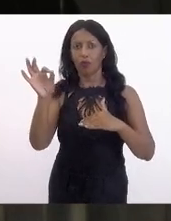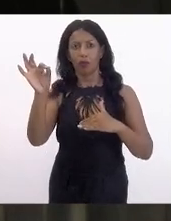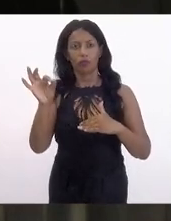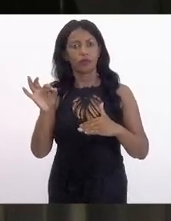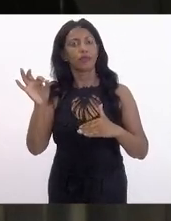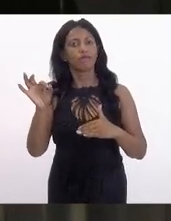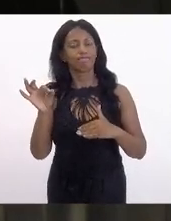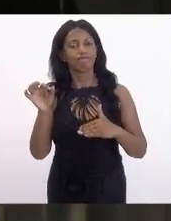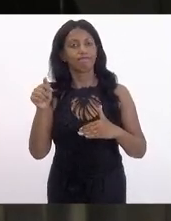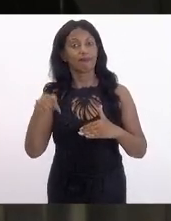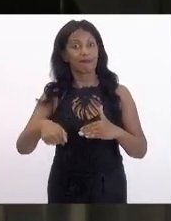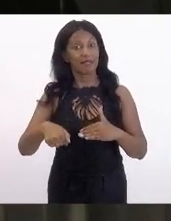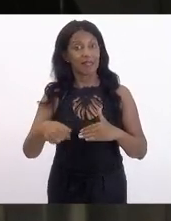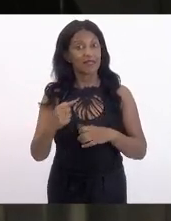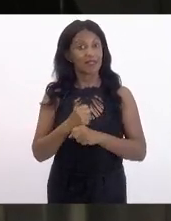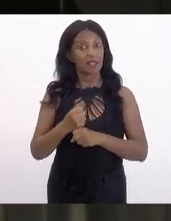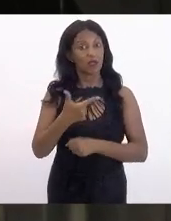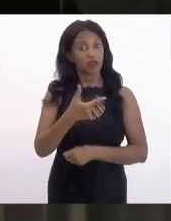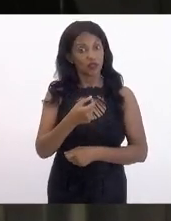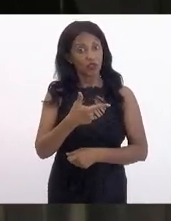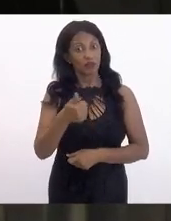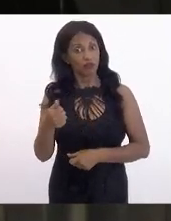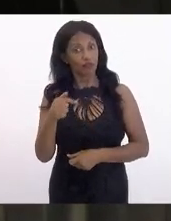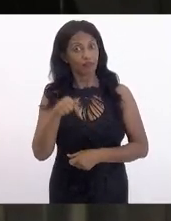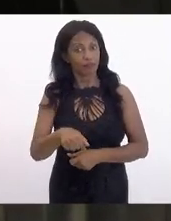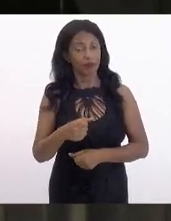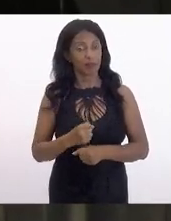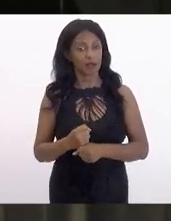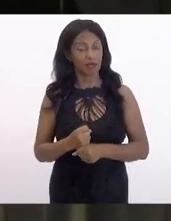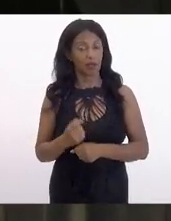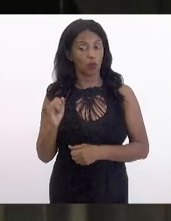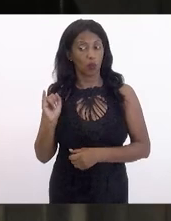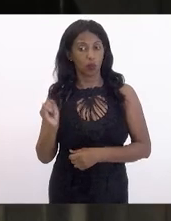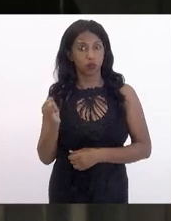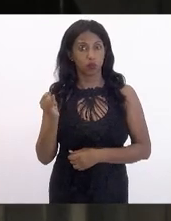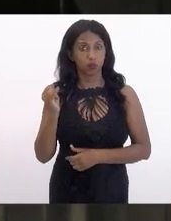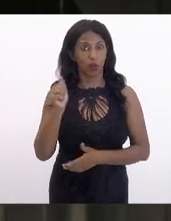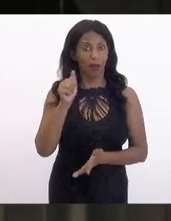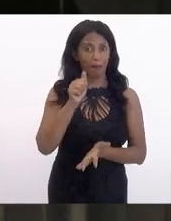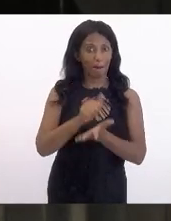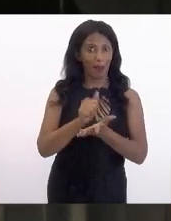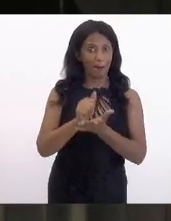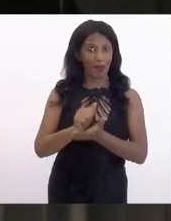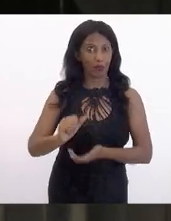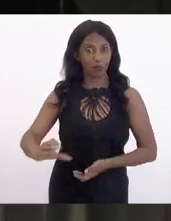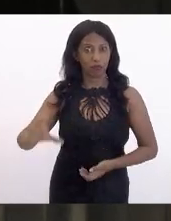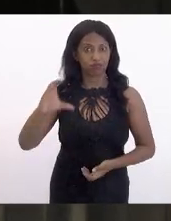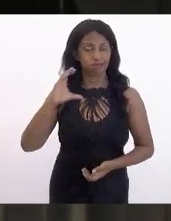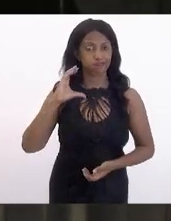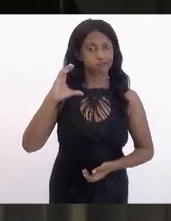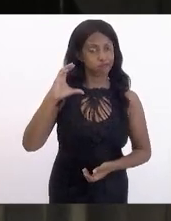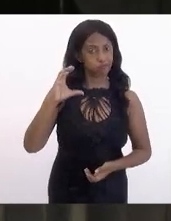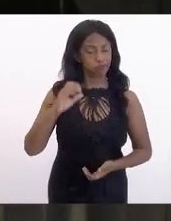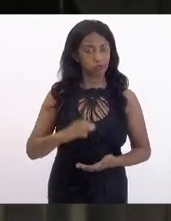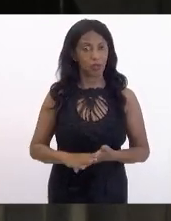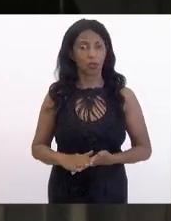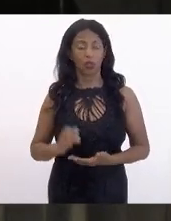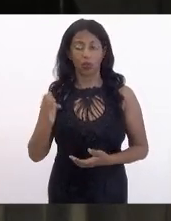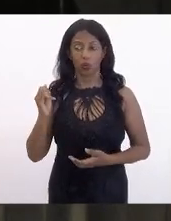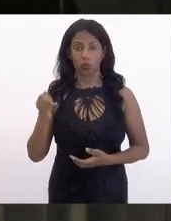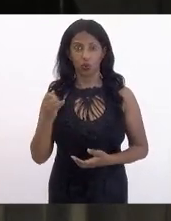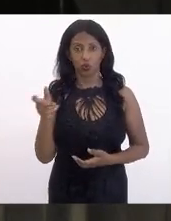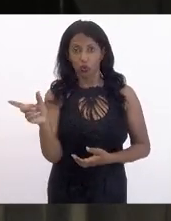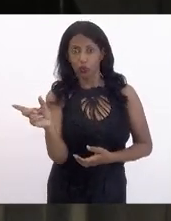cento nesse ano de 2011 O que é uma inflação parruda é o